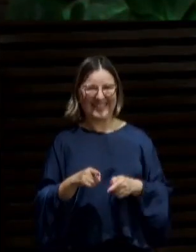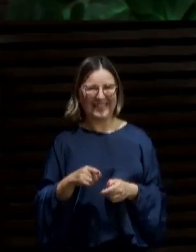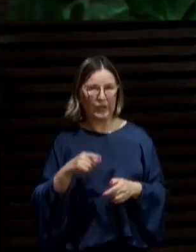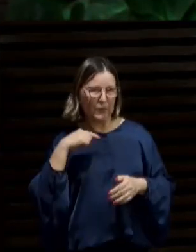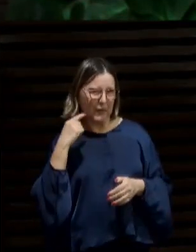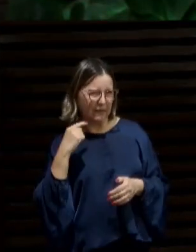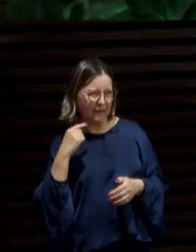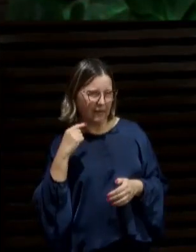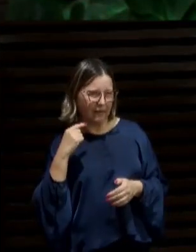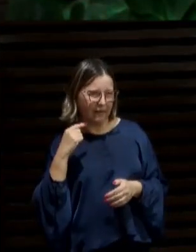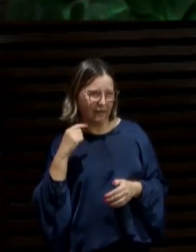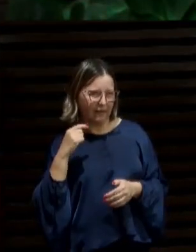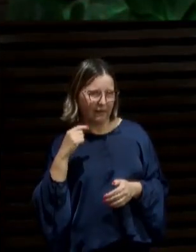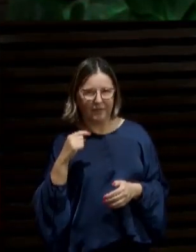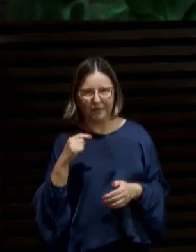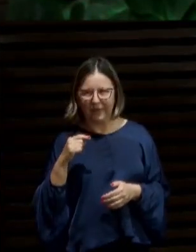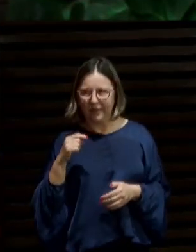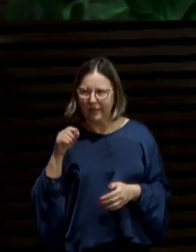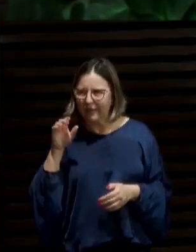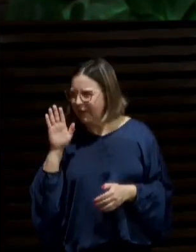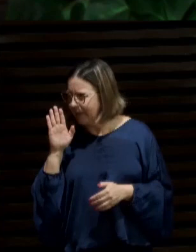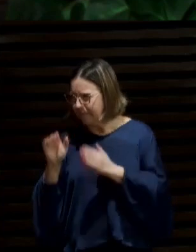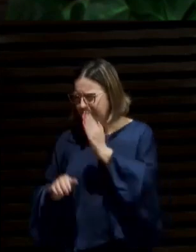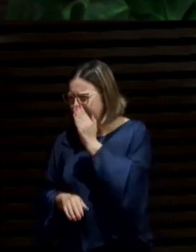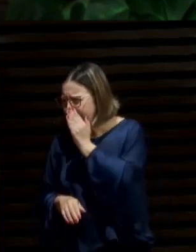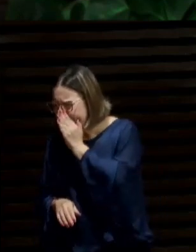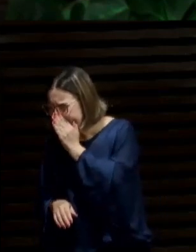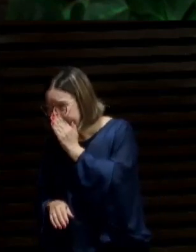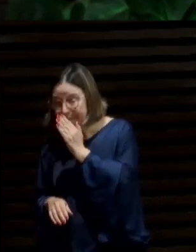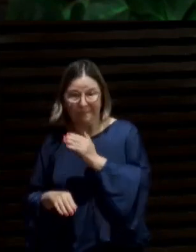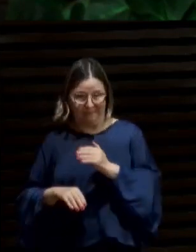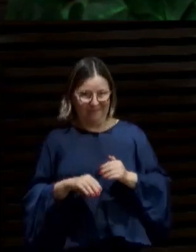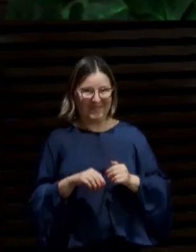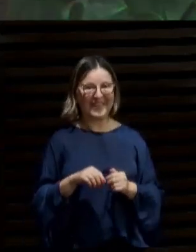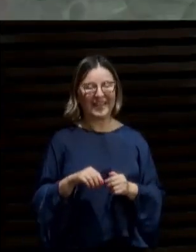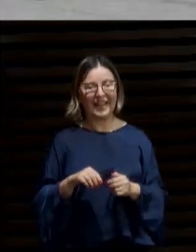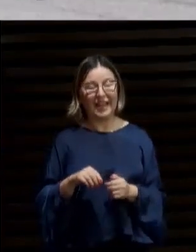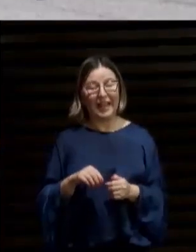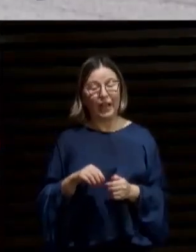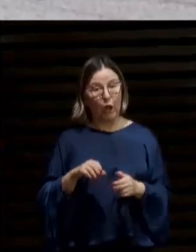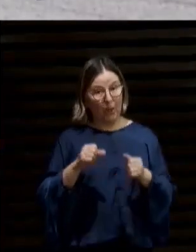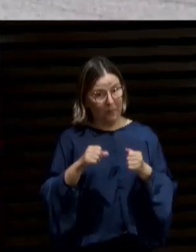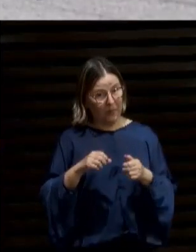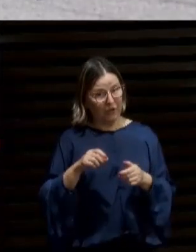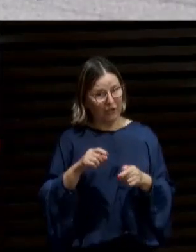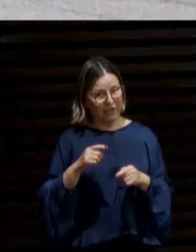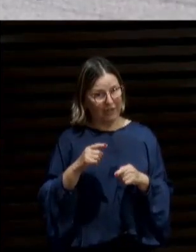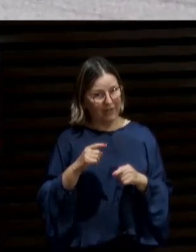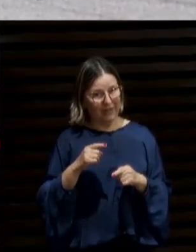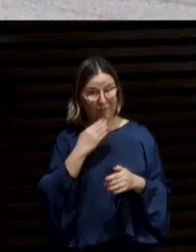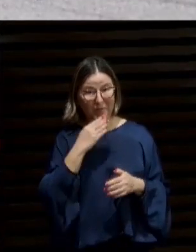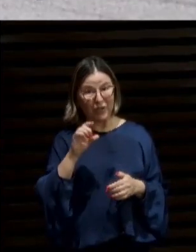cochichou no ouvido dele que ele podia pedir só uma coisa. Tudo o resto ia por mordomo. Aí ele